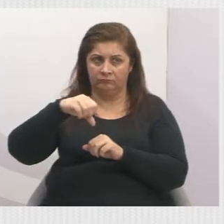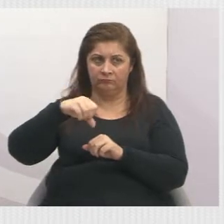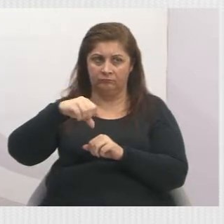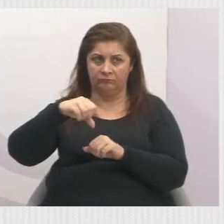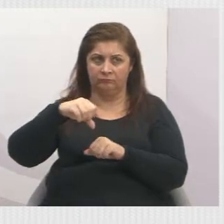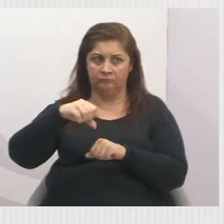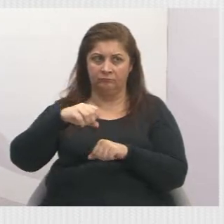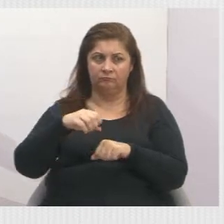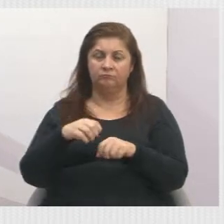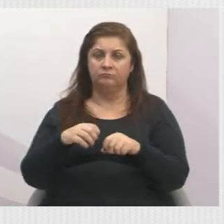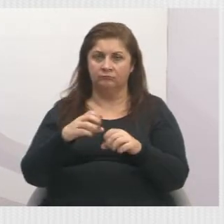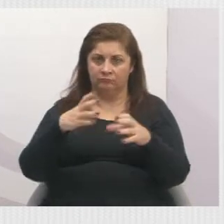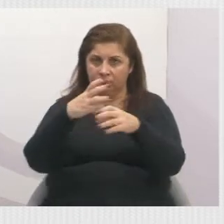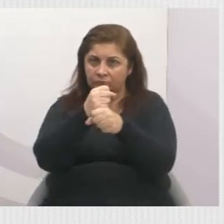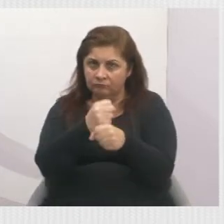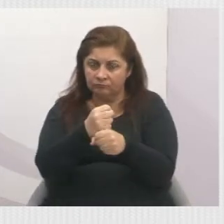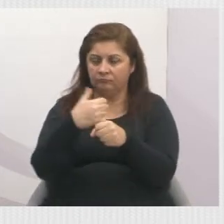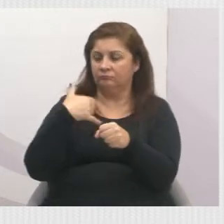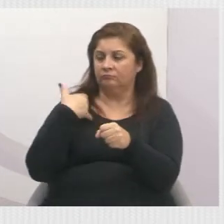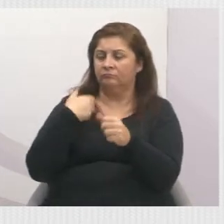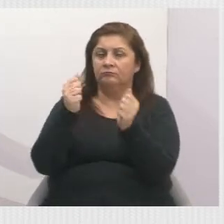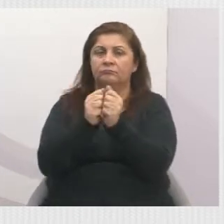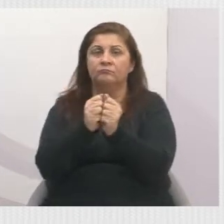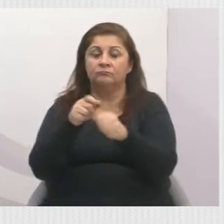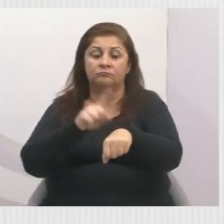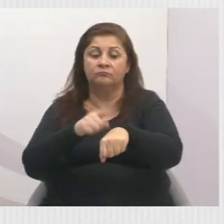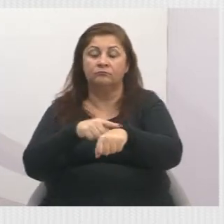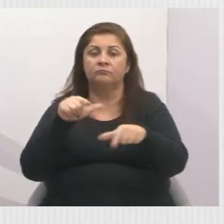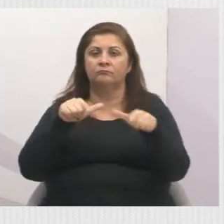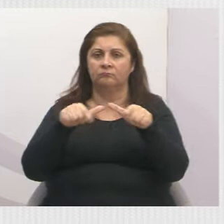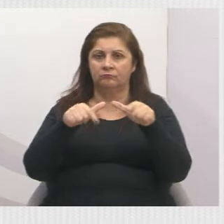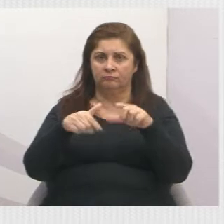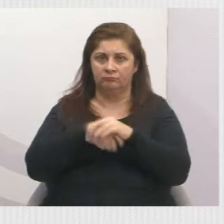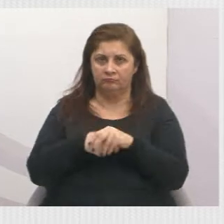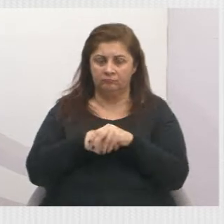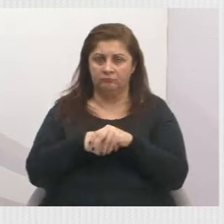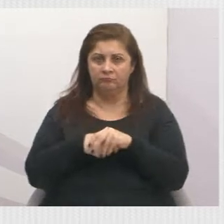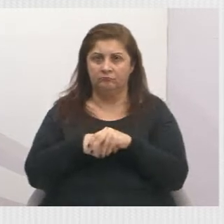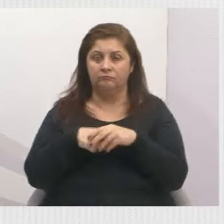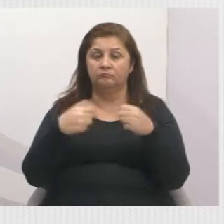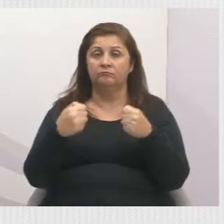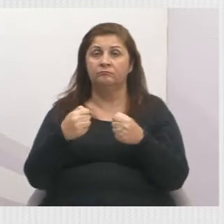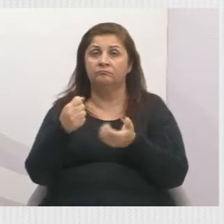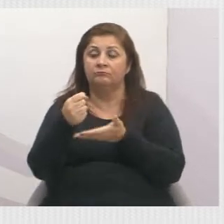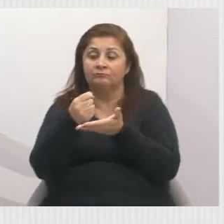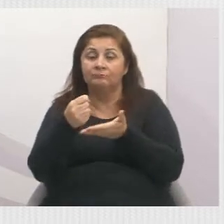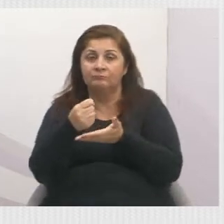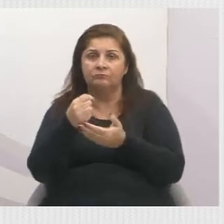de contribuição, a somatória, os pontos, tempo de contribuição mais idade, teria que ter no mínimo